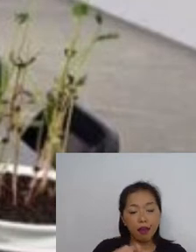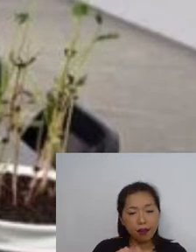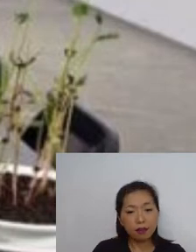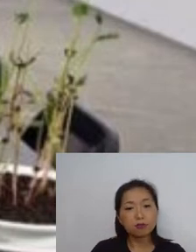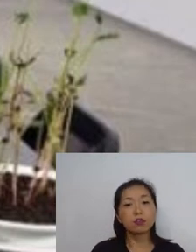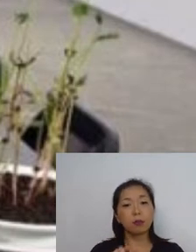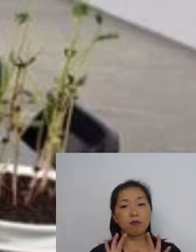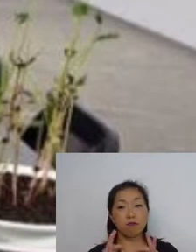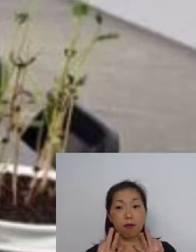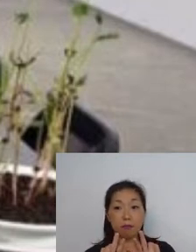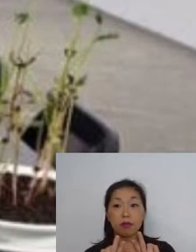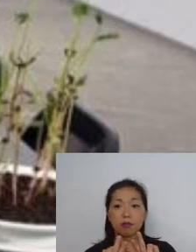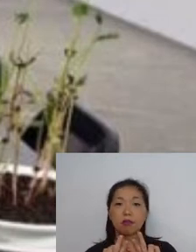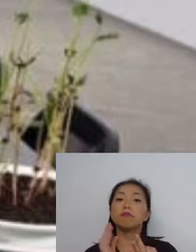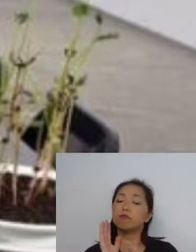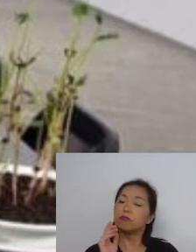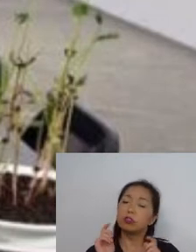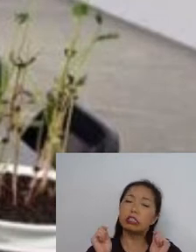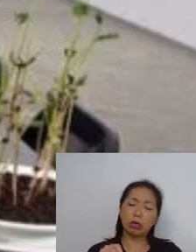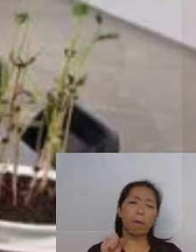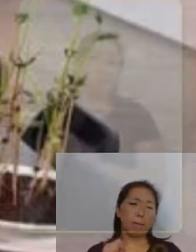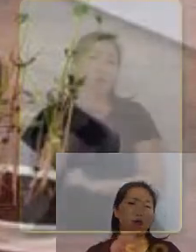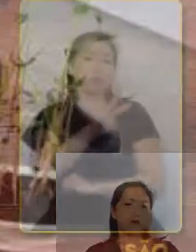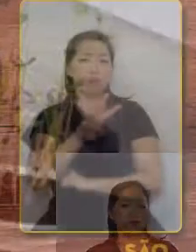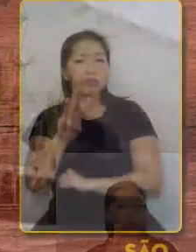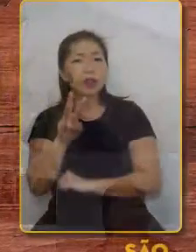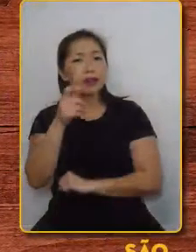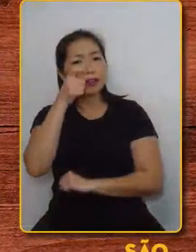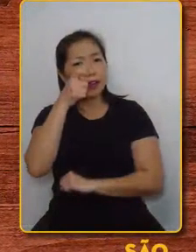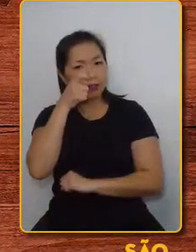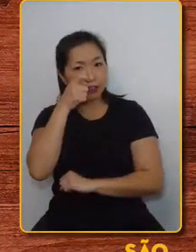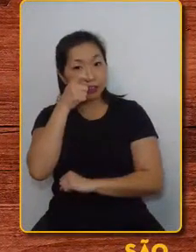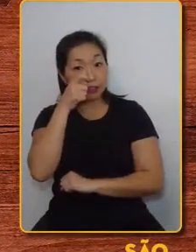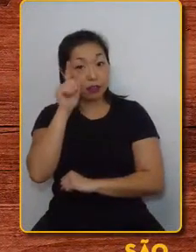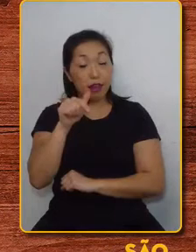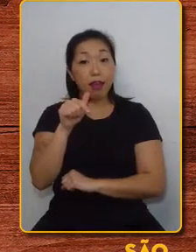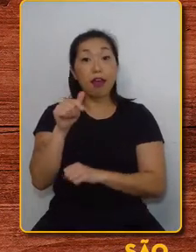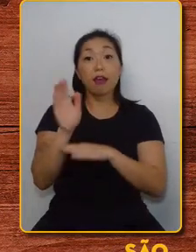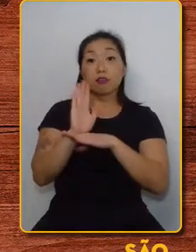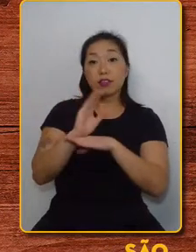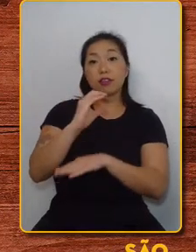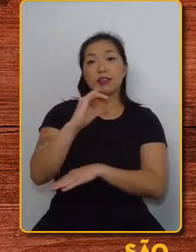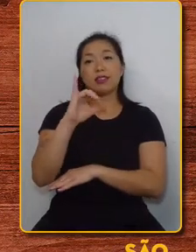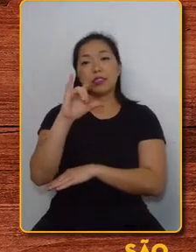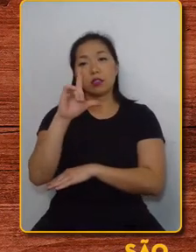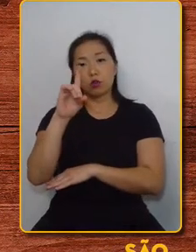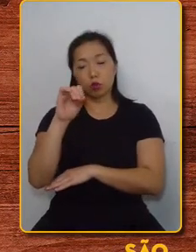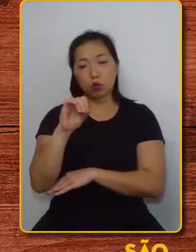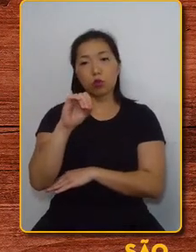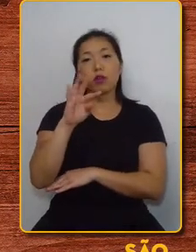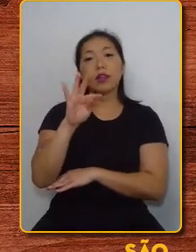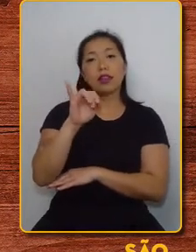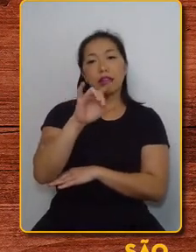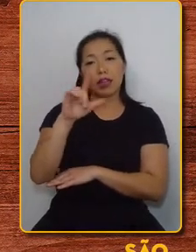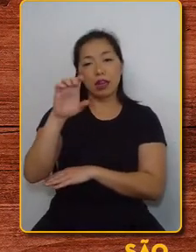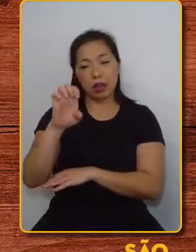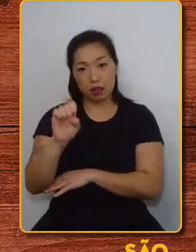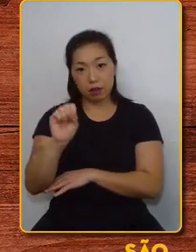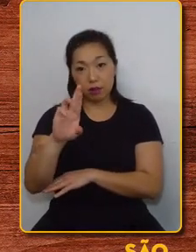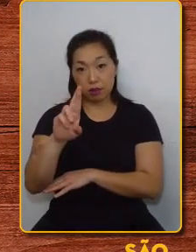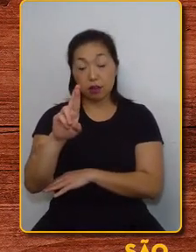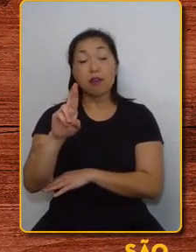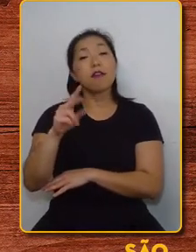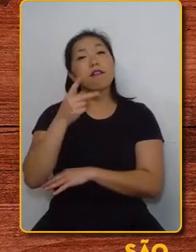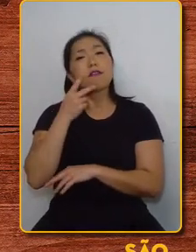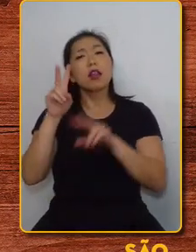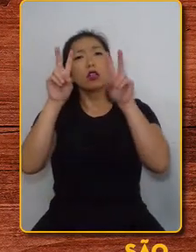ar, para quem quiser ver, quem ainda não viu. É do cineasta Silvio Tendler e ele reflete algumas questões do Brasil rural, onde